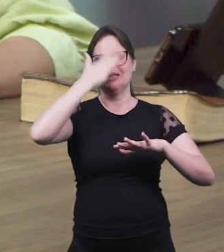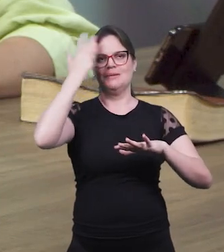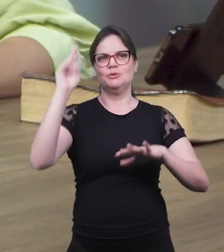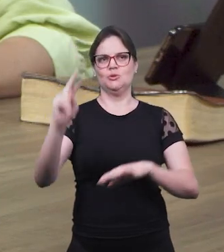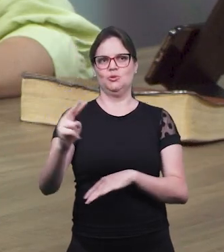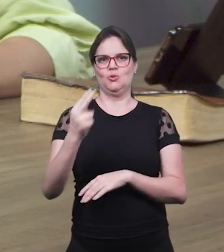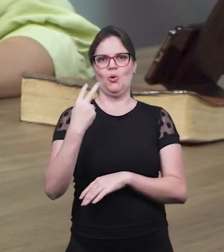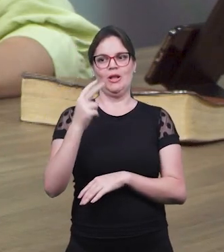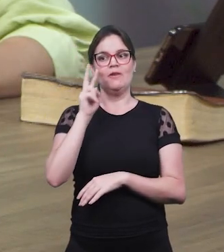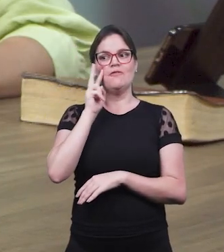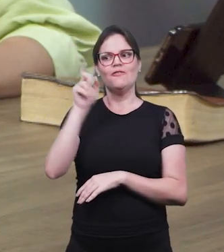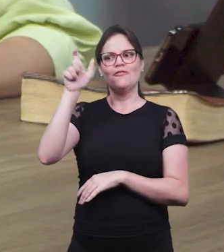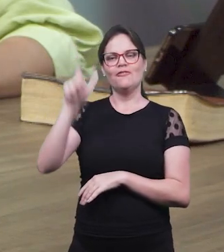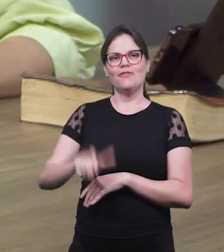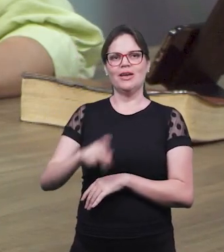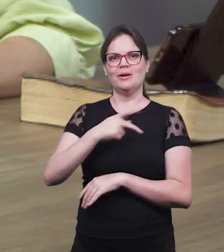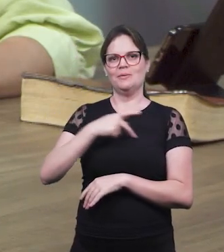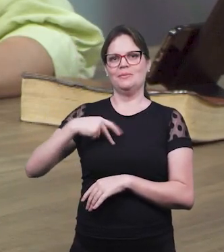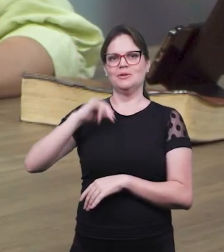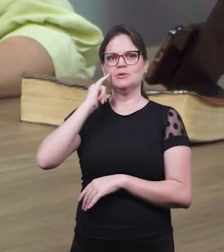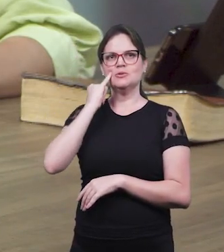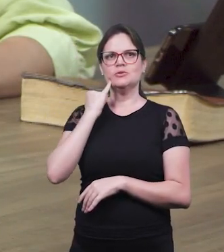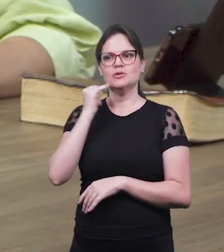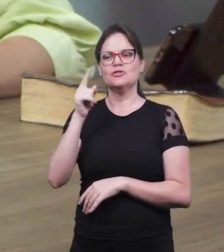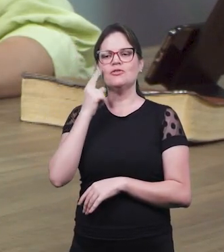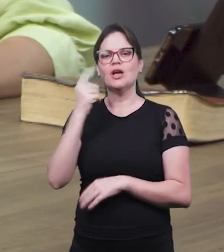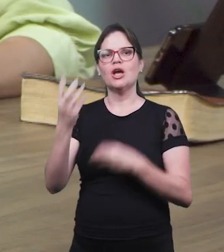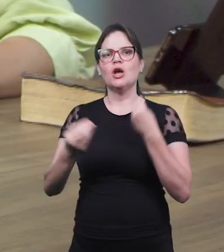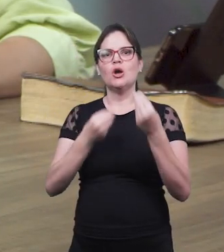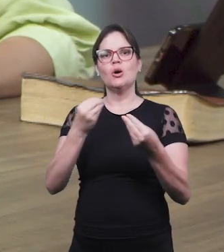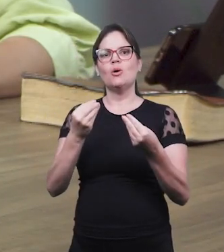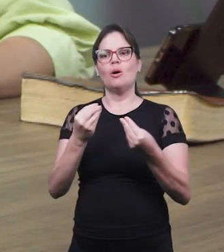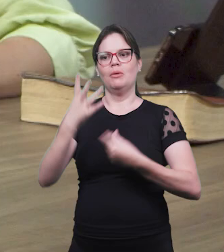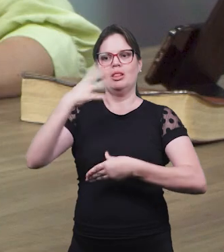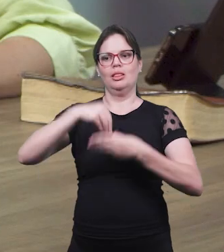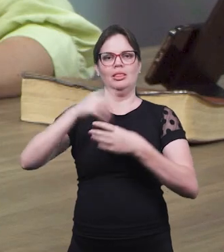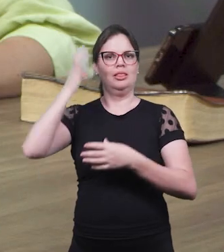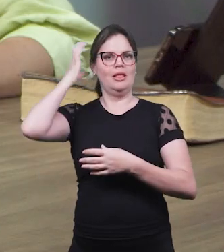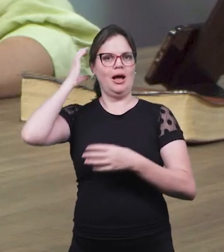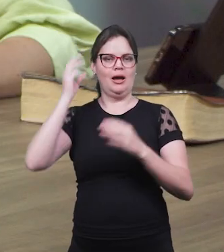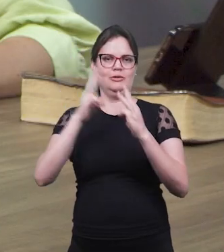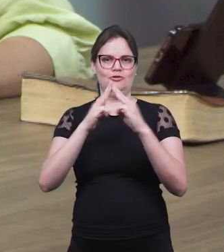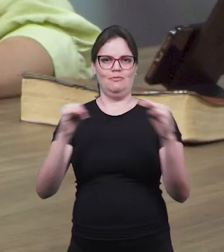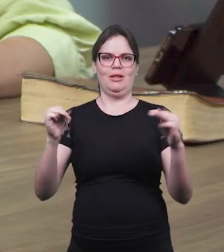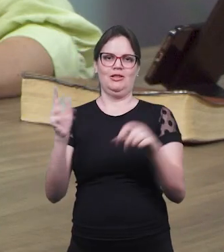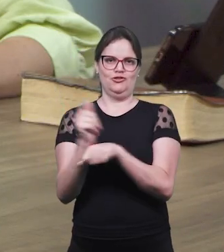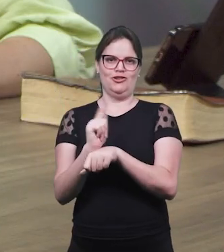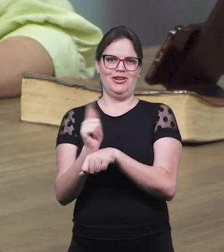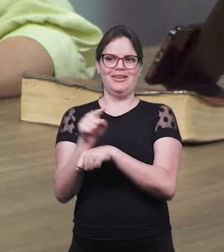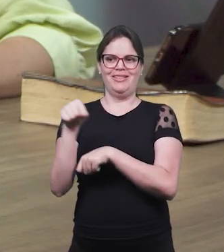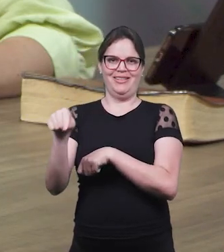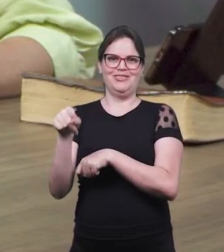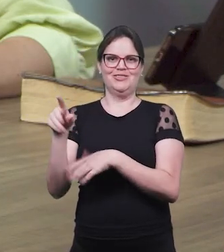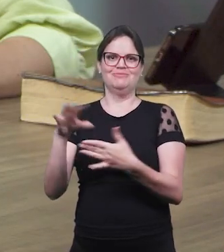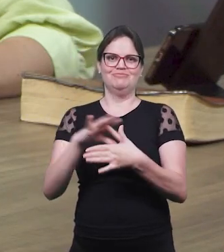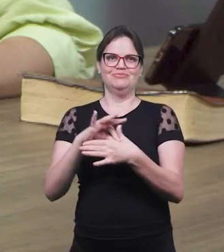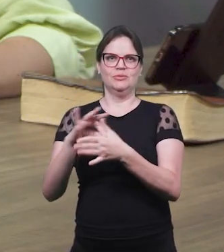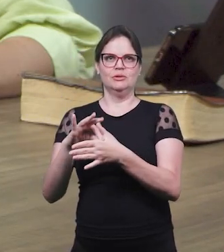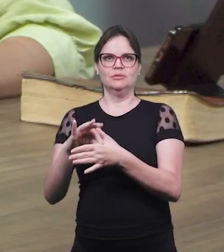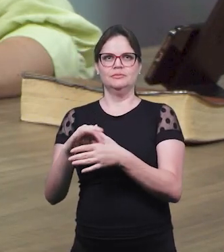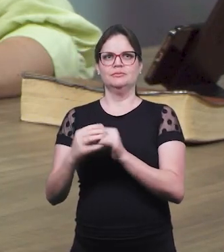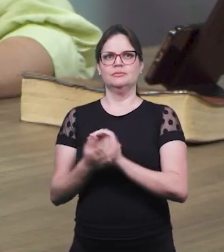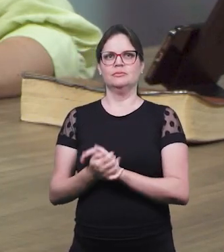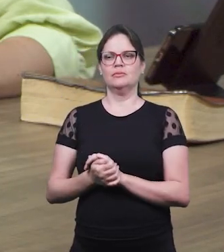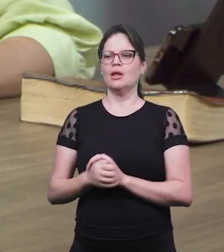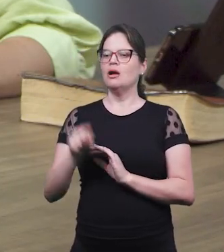veem, olha para o senhor hoje como na direção da Rádio Manaim. Né? Esse percurso, o senhor tinha um